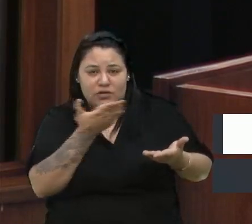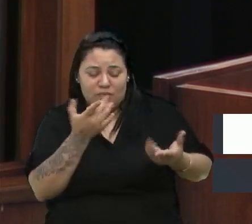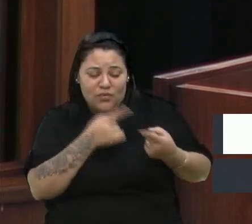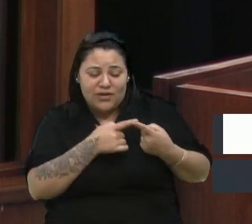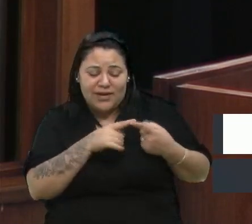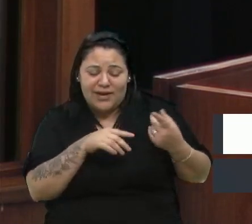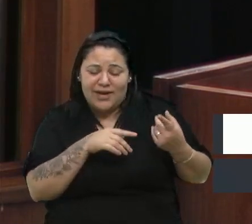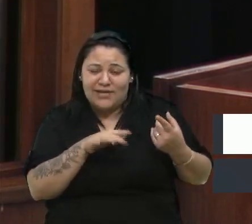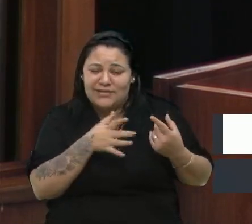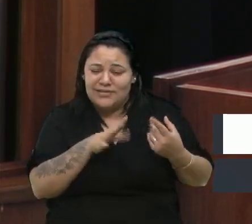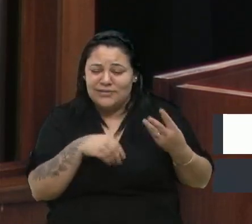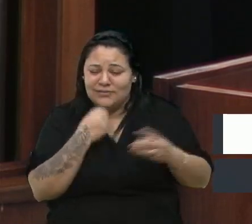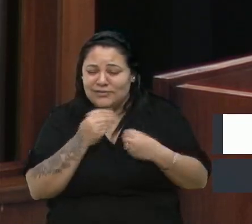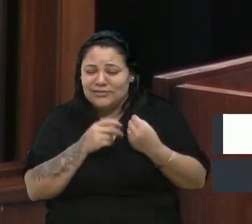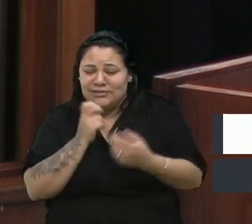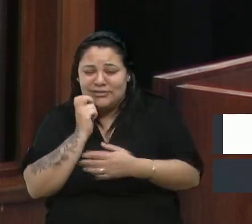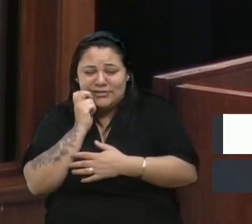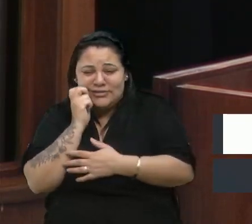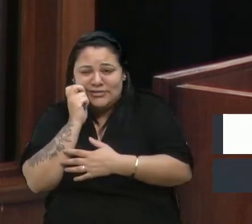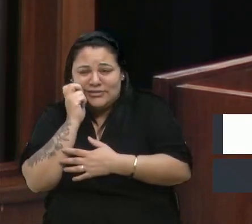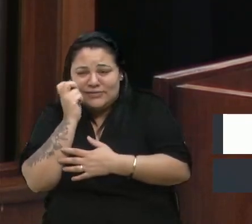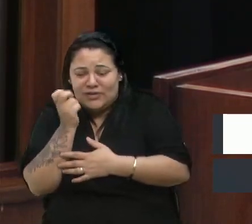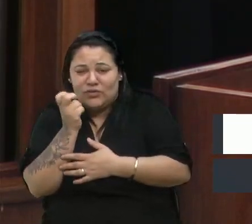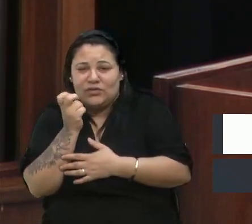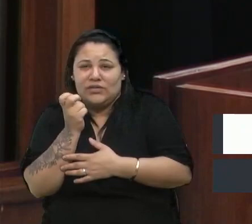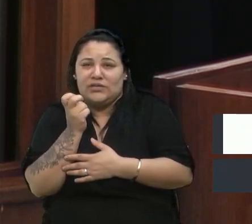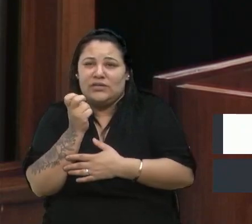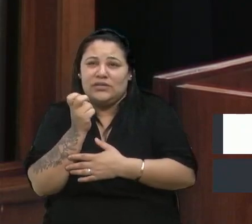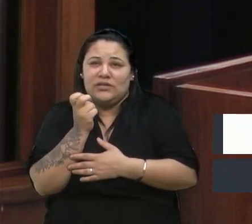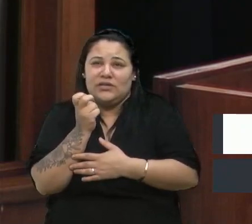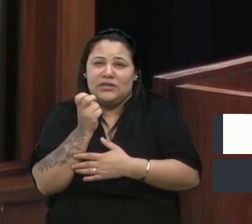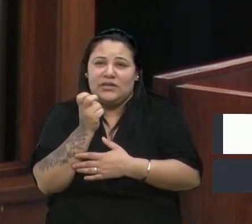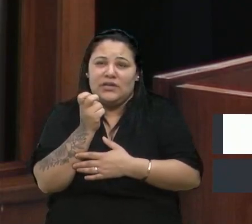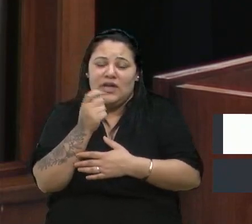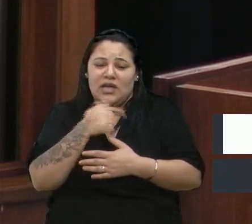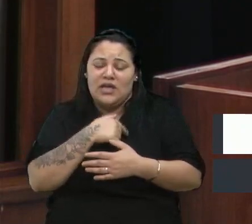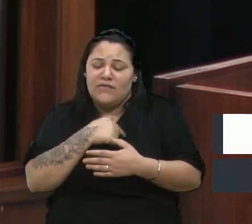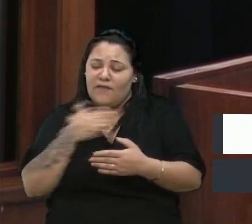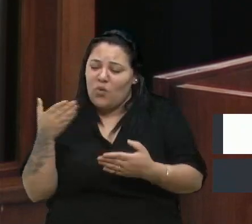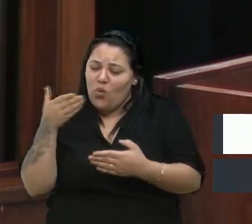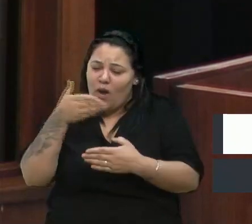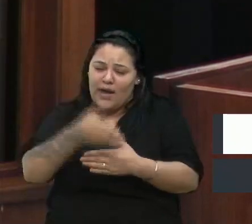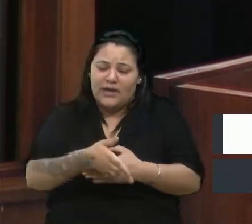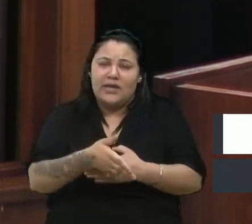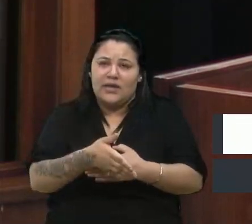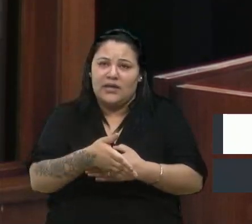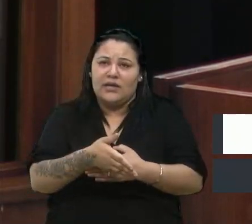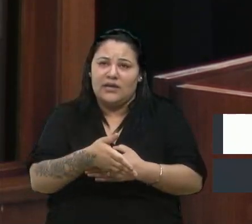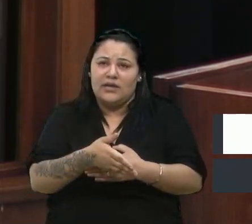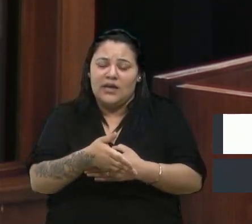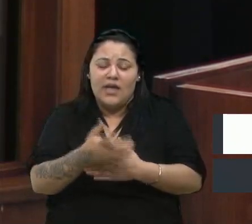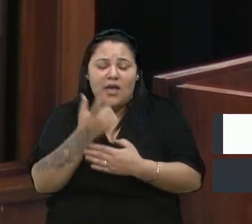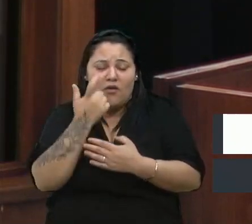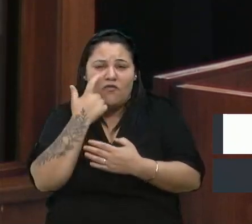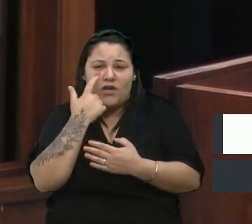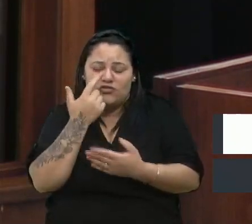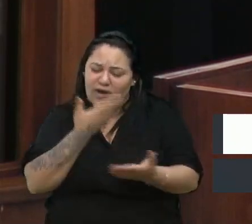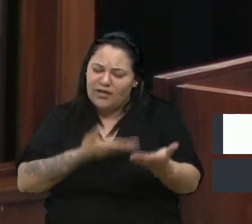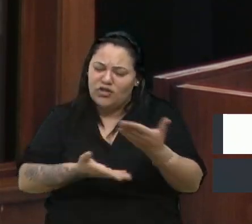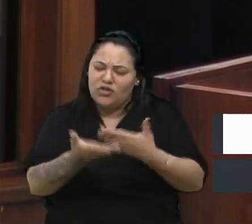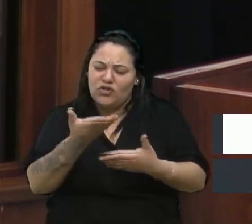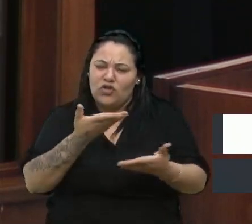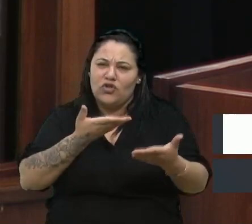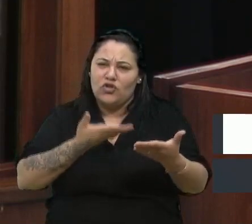eu venho aqui com a força de acolhimento e a força relacional que essa casa oferece. Eu venho aqui e